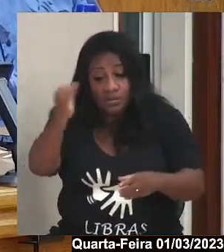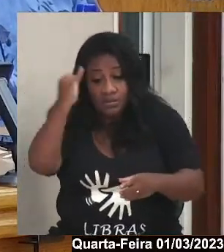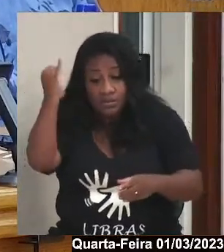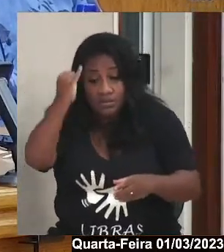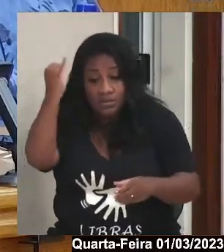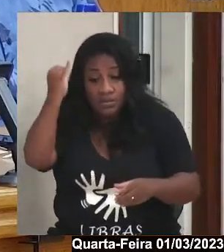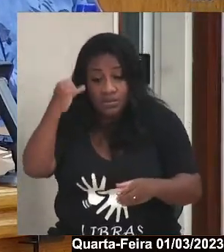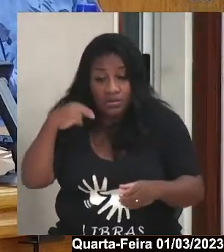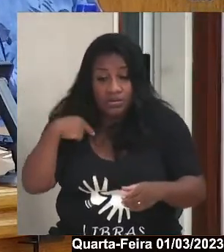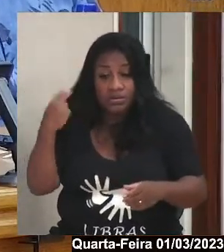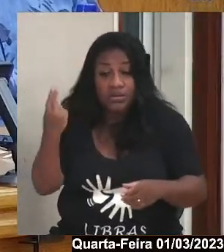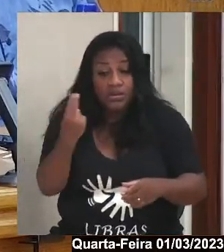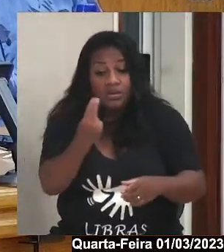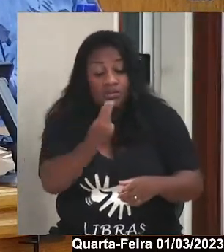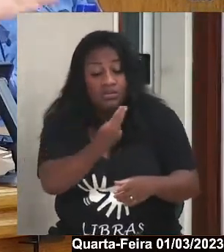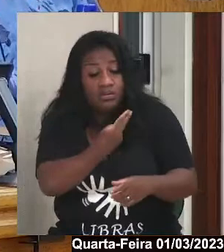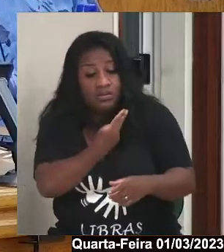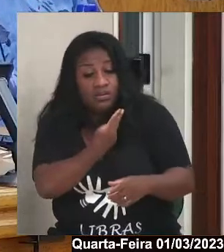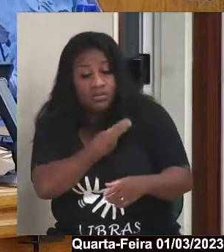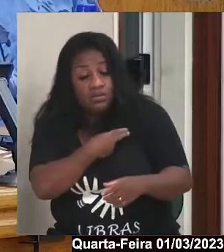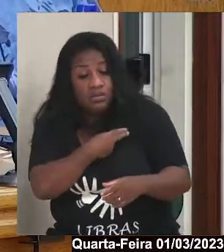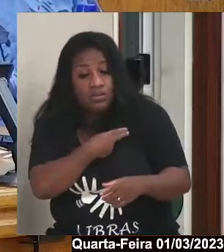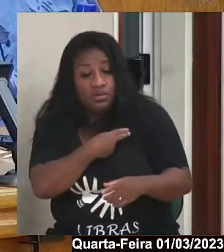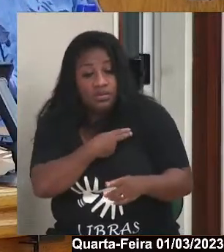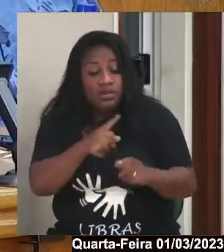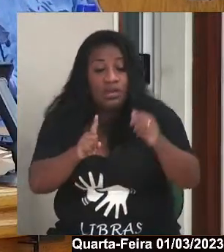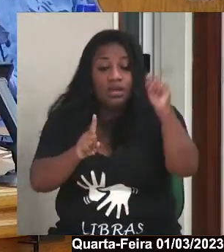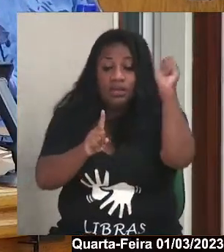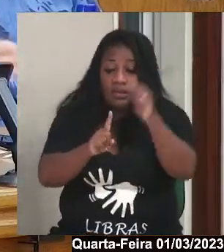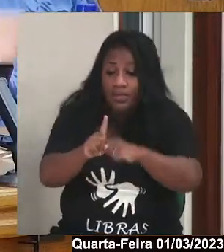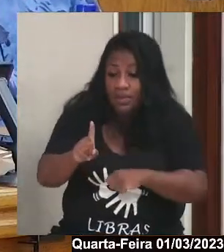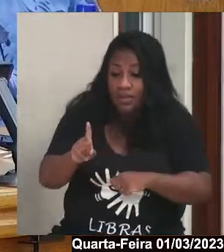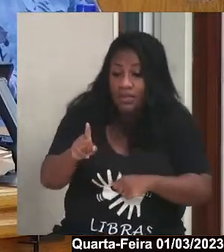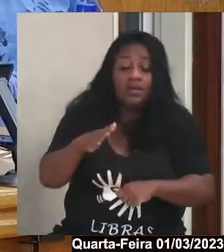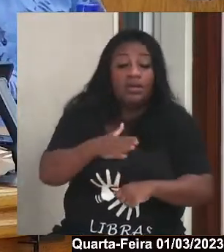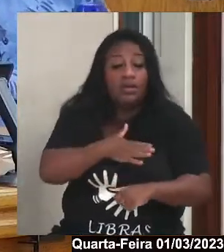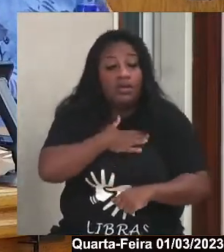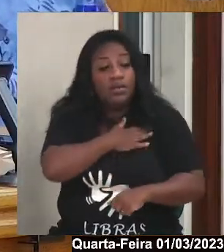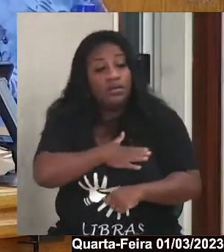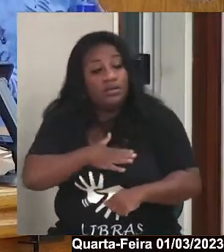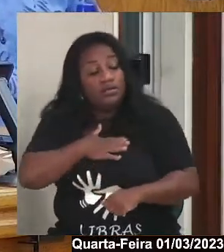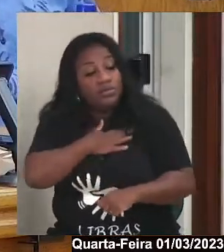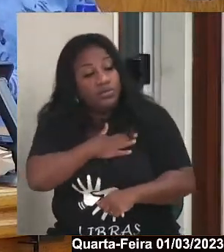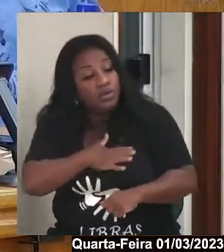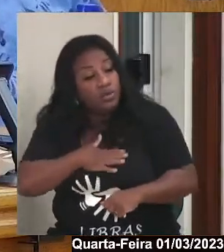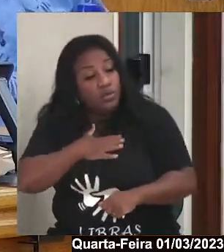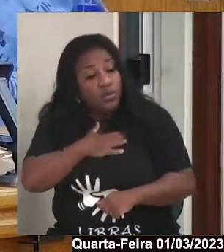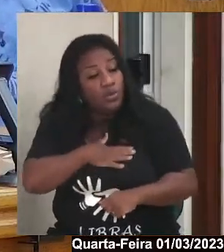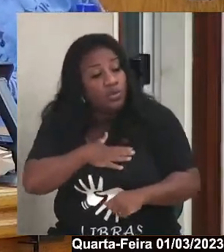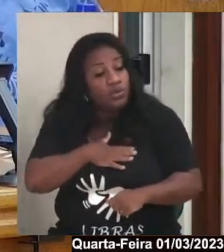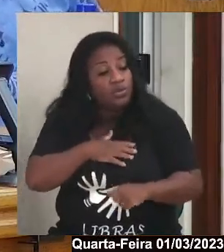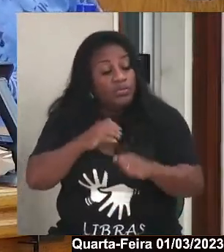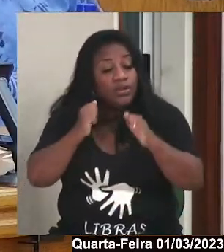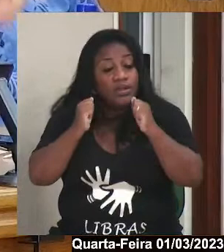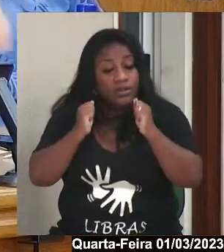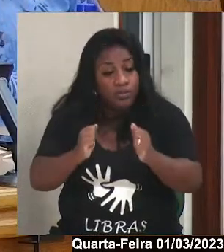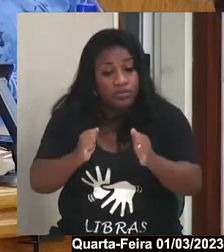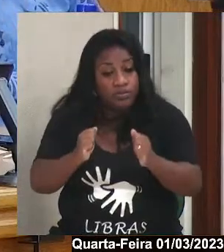bairro da cidade. Aí, lá para o mês de agosto, se eu não me engano, será mandado para cá para que